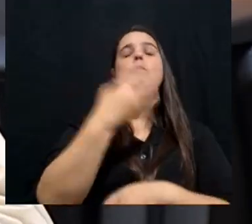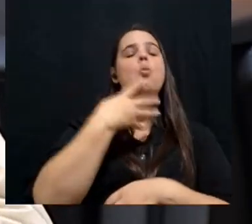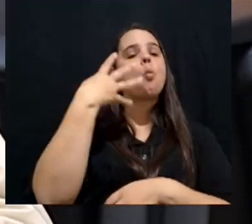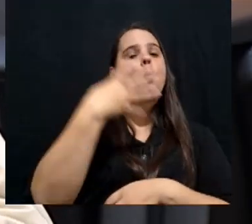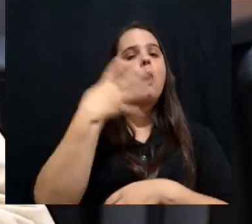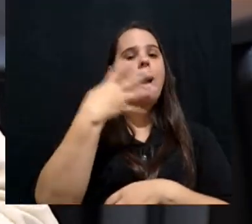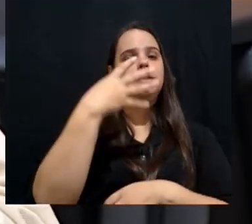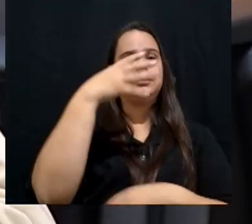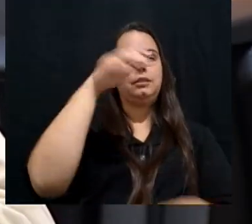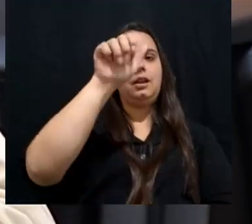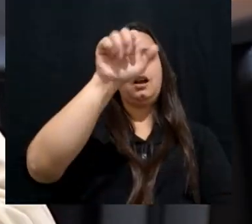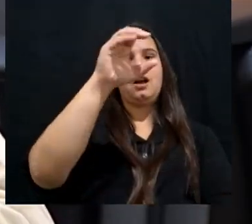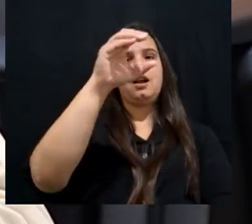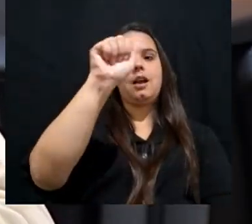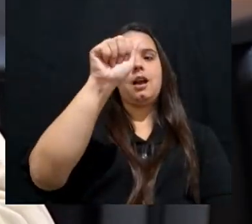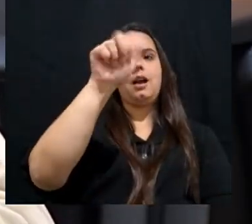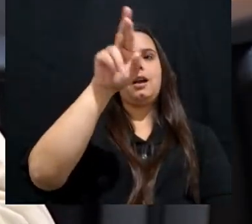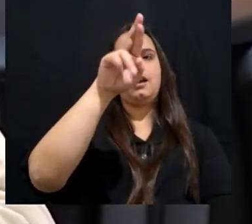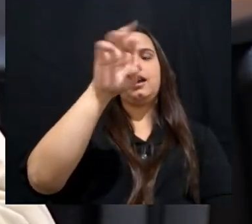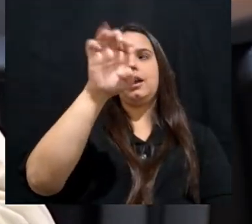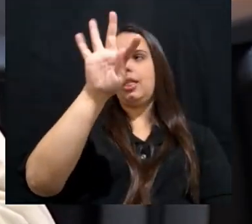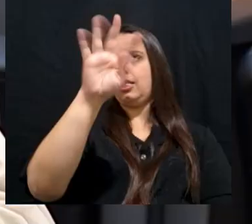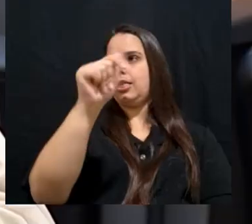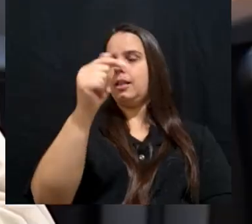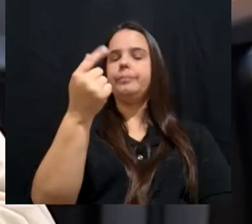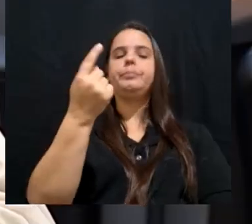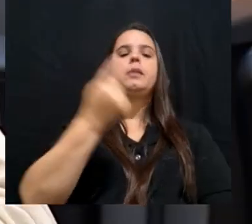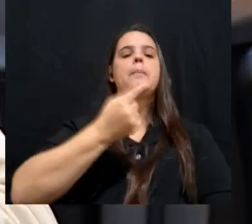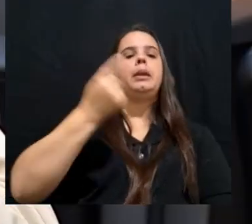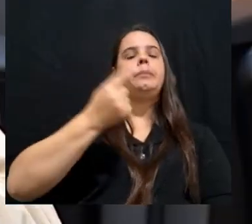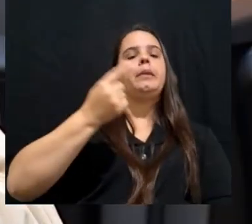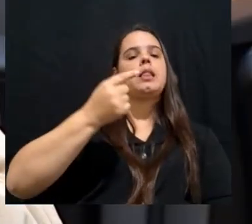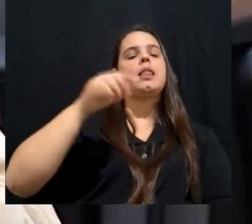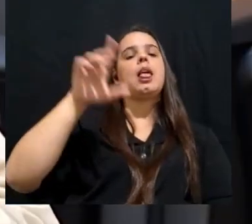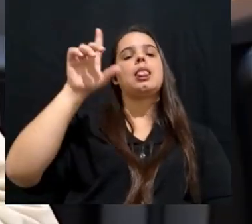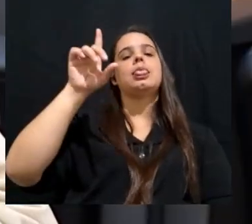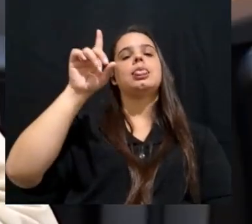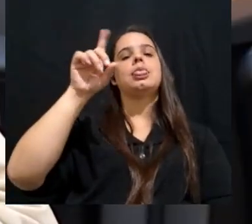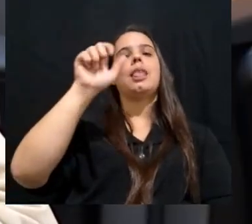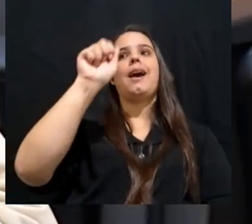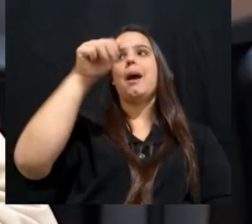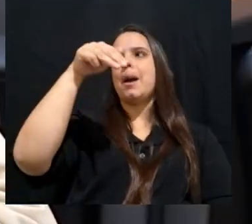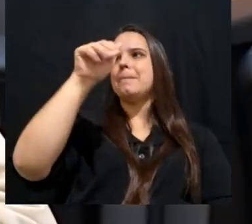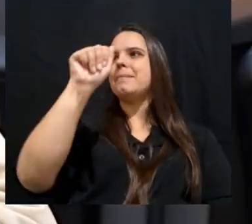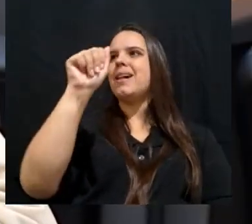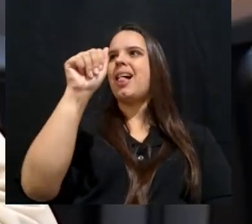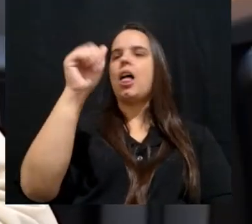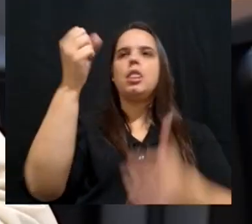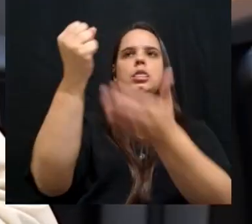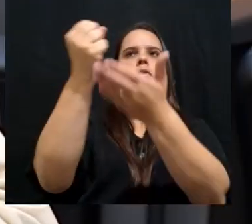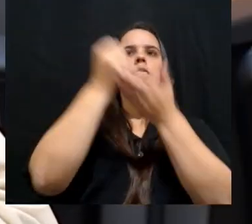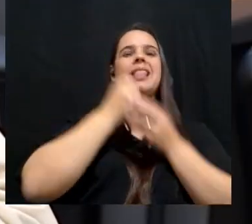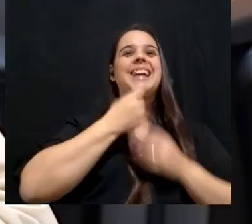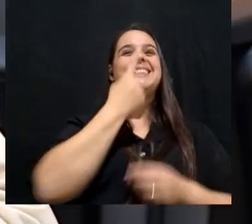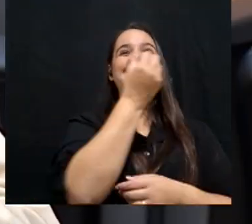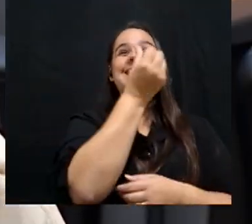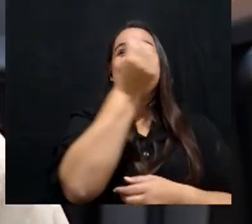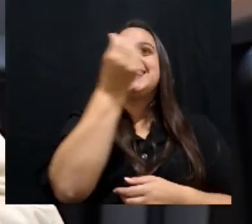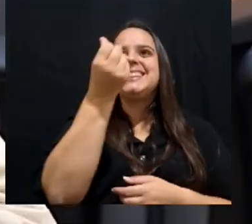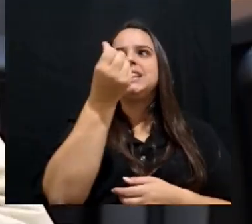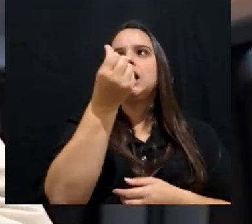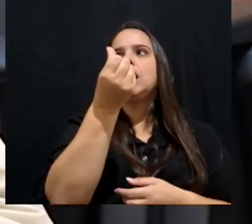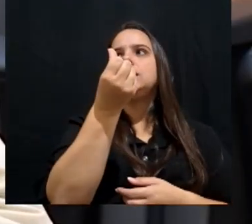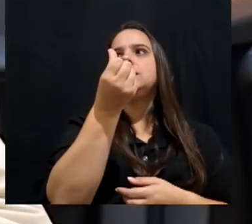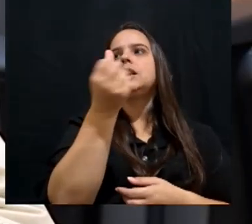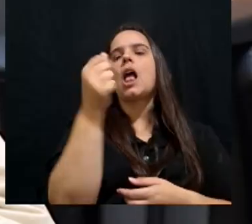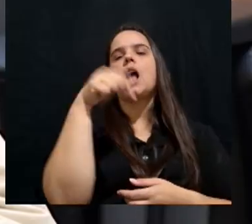a primeira-dama, ela mandou 16 carretas. de uma vez só para a cidade de Campinas. E a